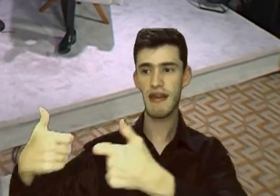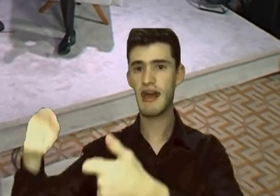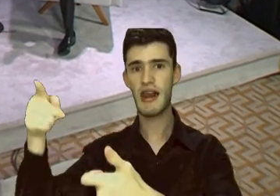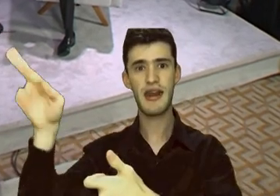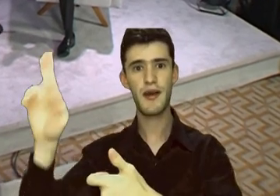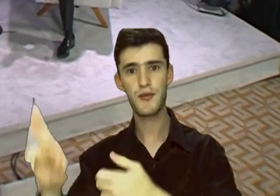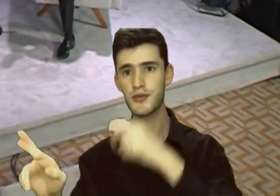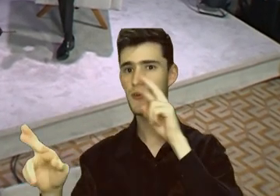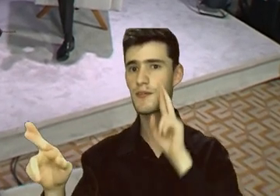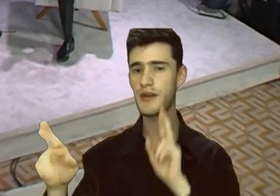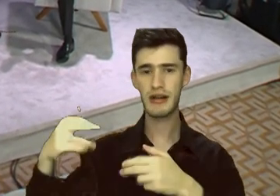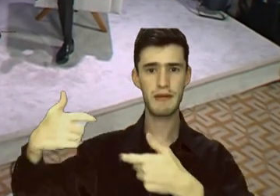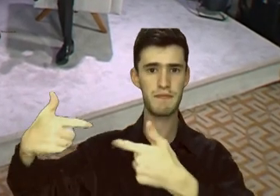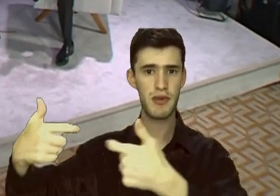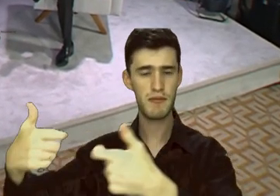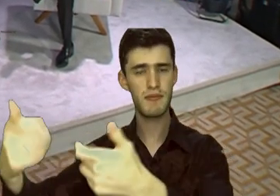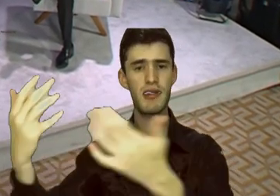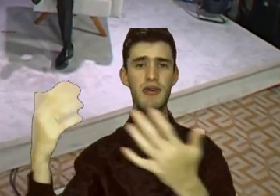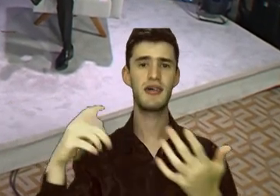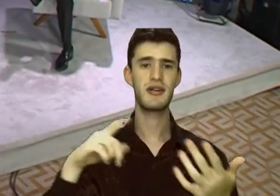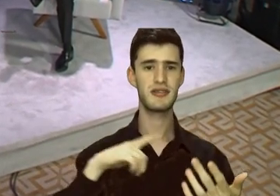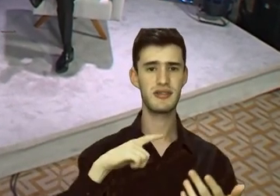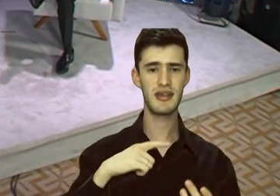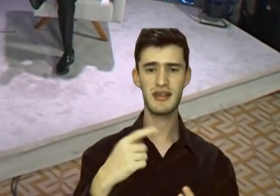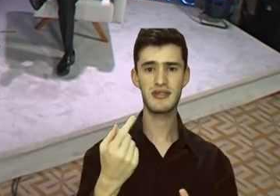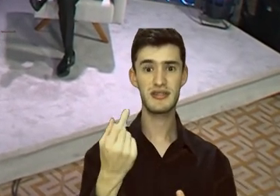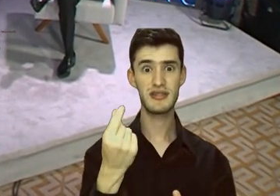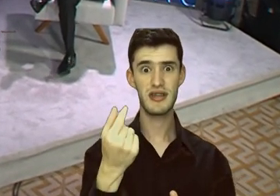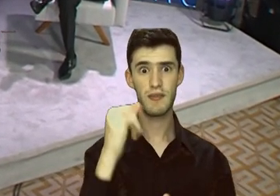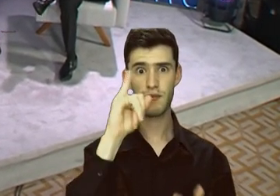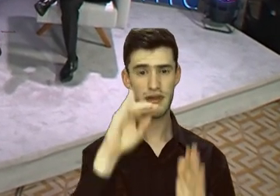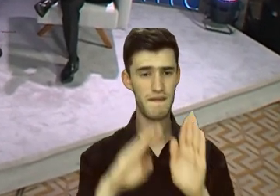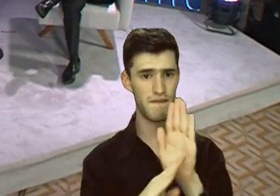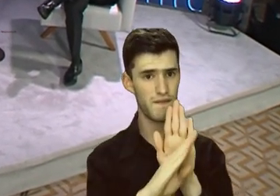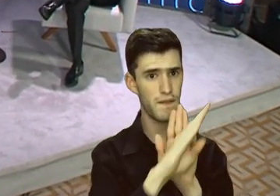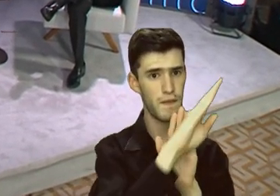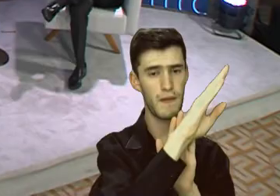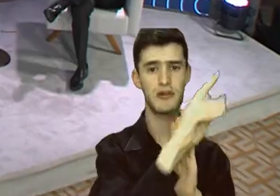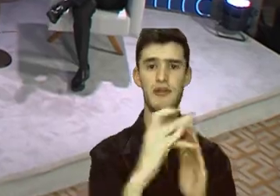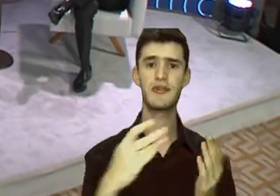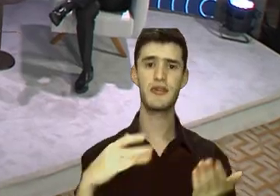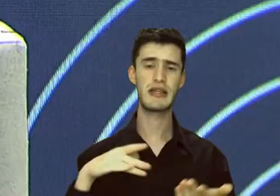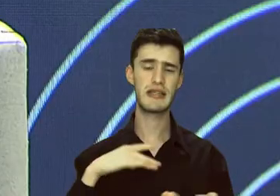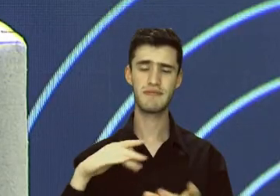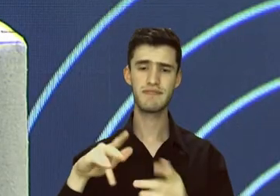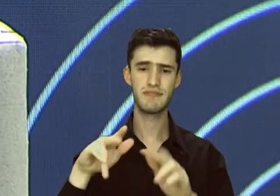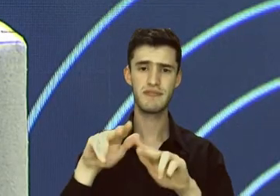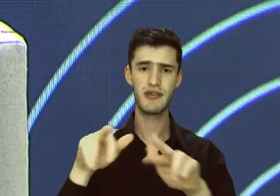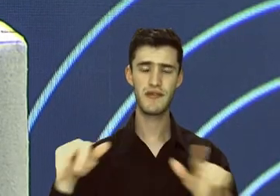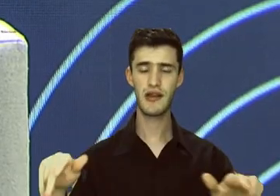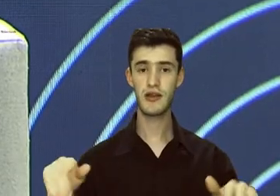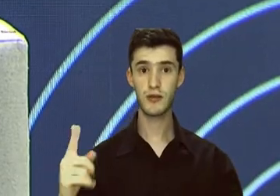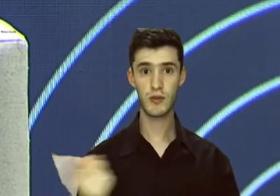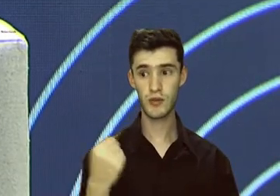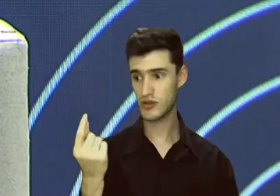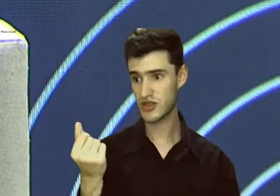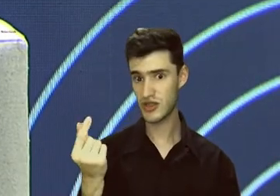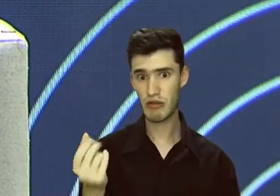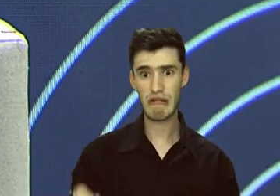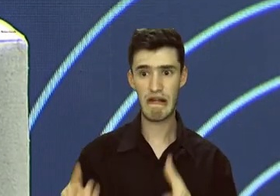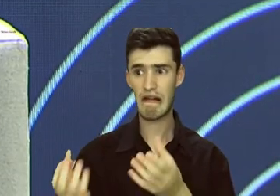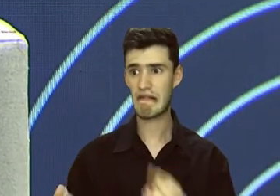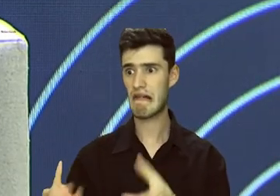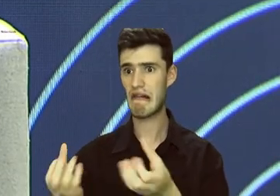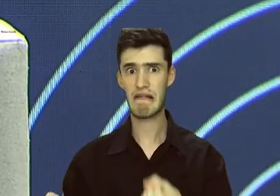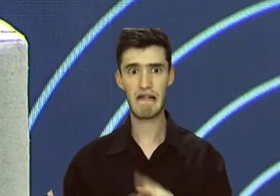consequentemente aumento do taxa de juros por parte dos bancos centrais e o curso de Capital Aumentou e muito né hoje a gente tem um cenário muito diferente